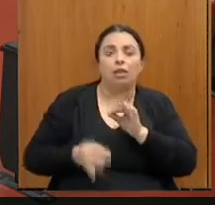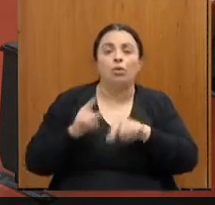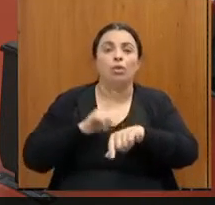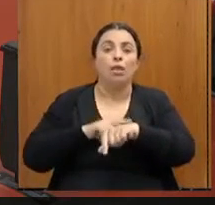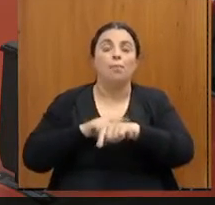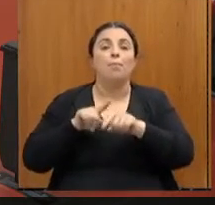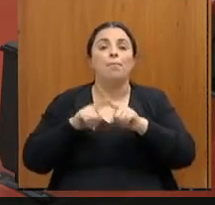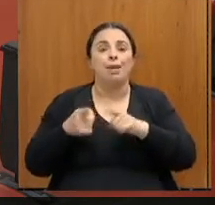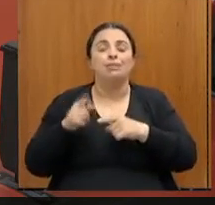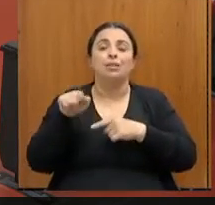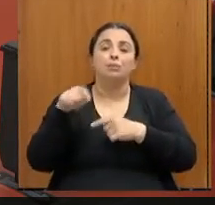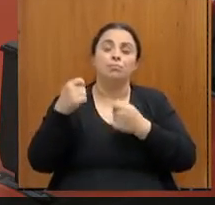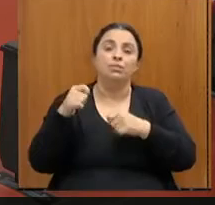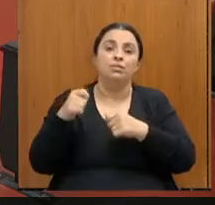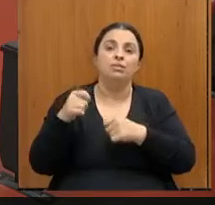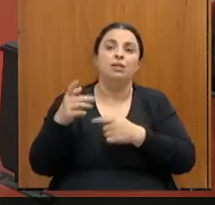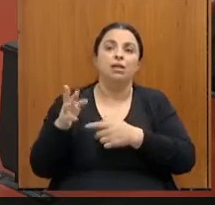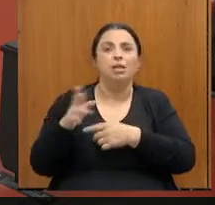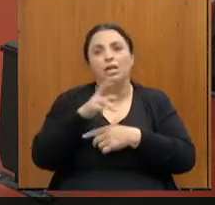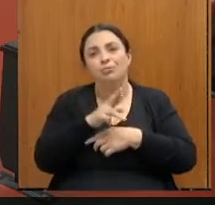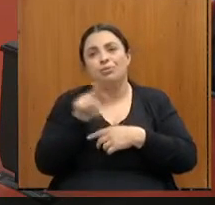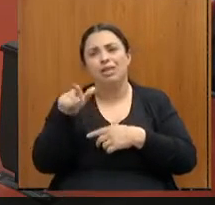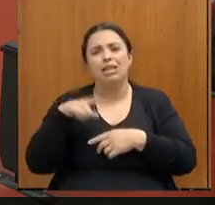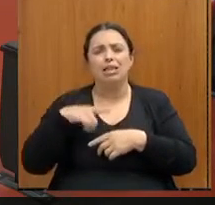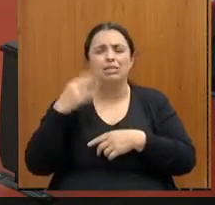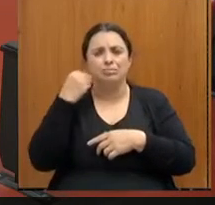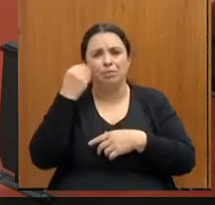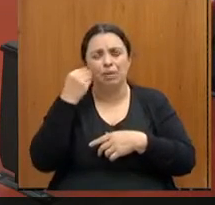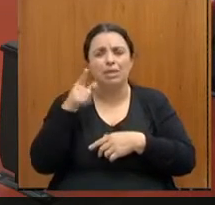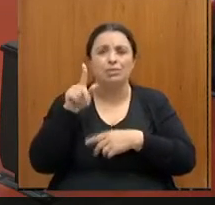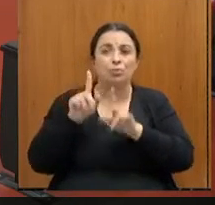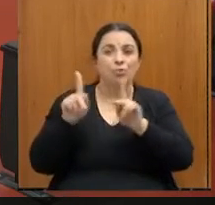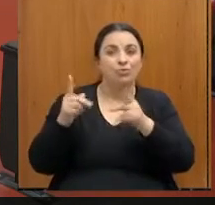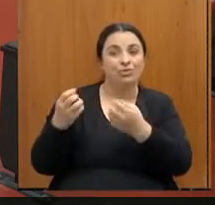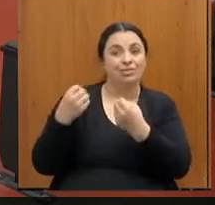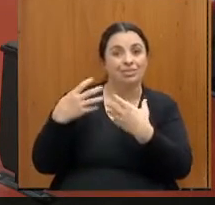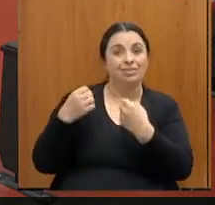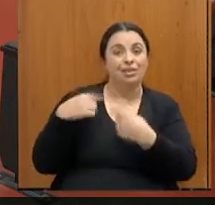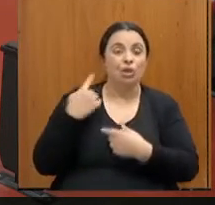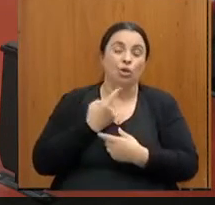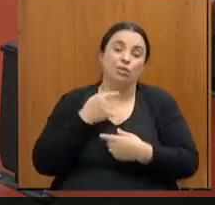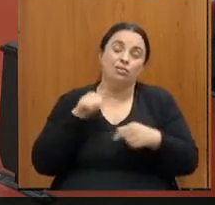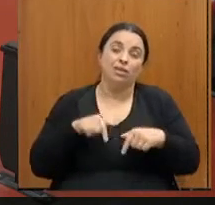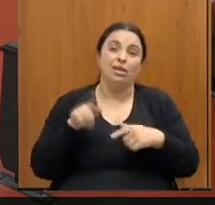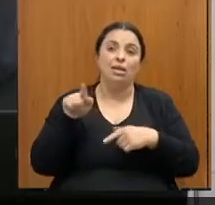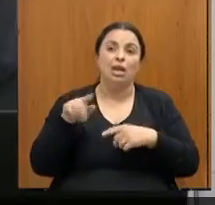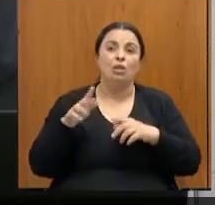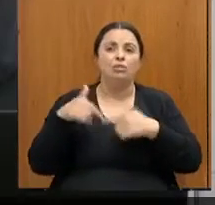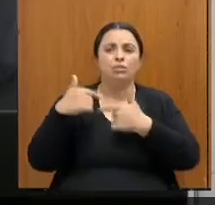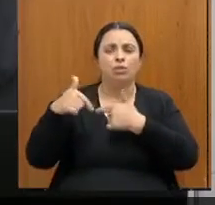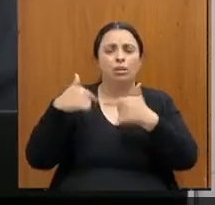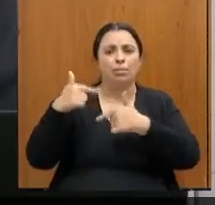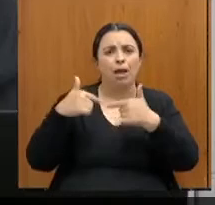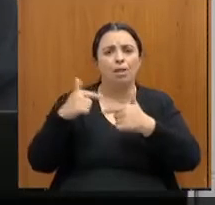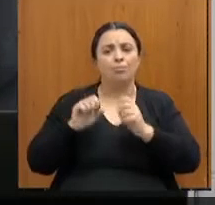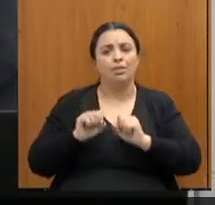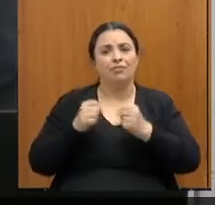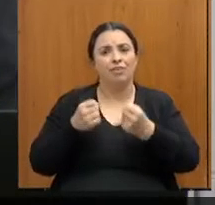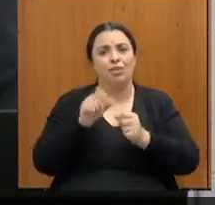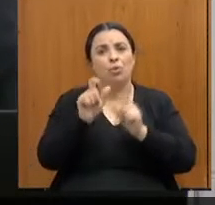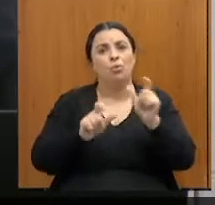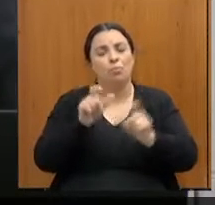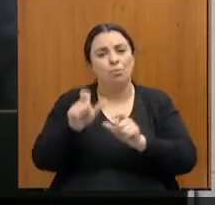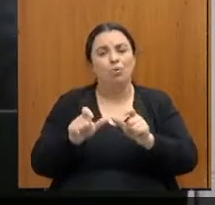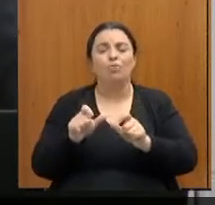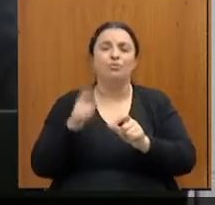porque é um professor para nós aqui tem uma grande experiência e faz um trabalho brilhante em defesa do Povo Mineiro especial do povo do